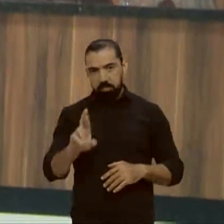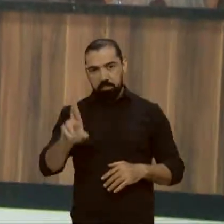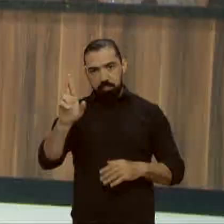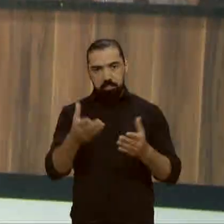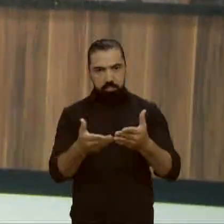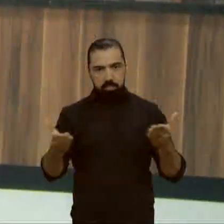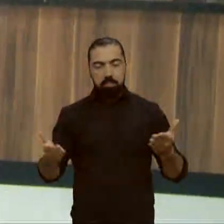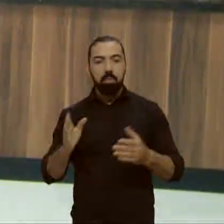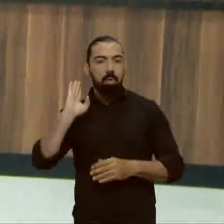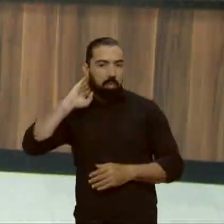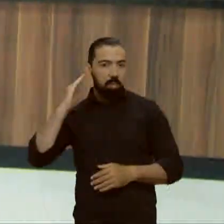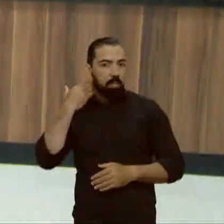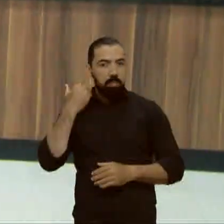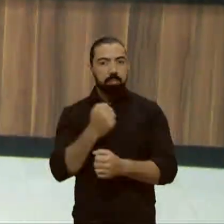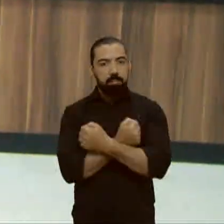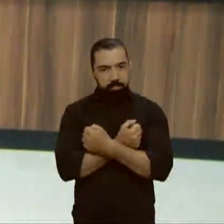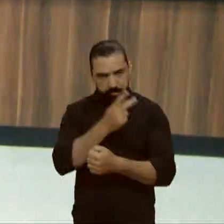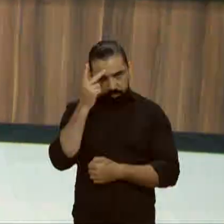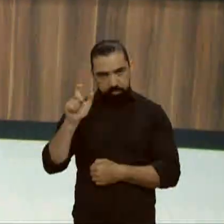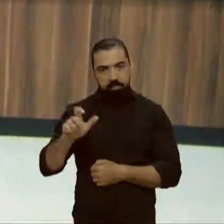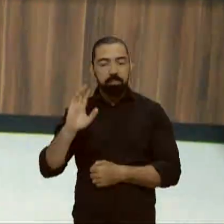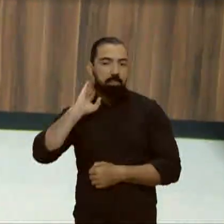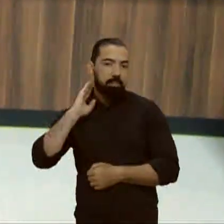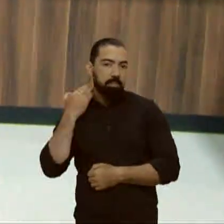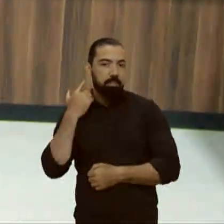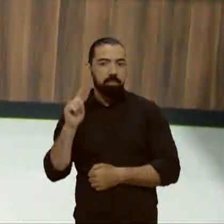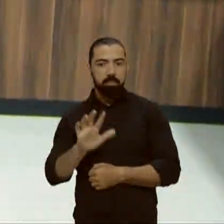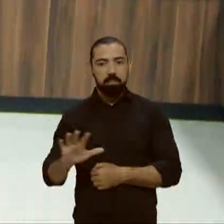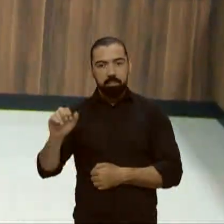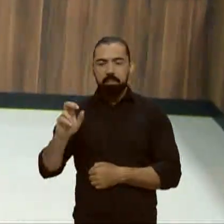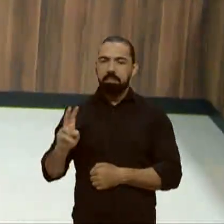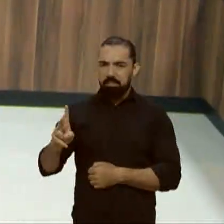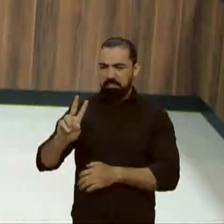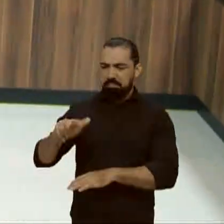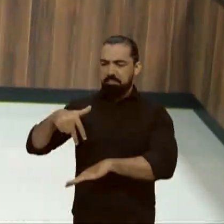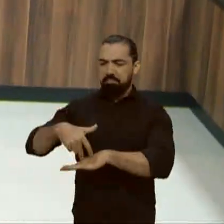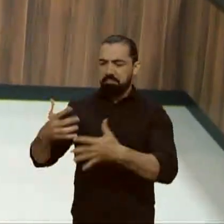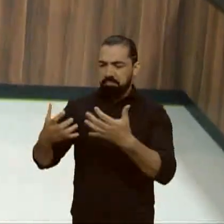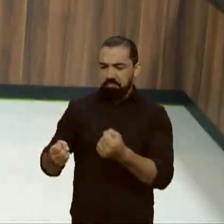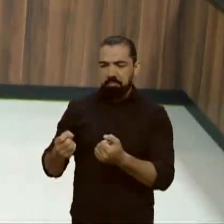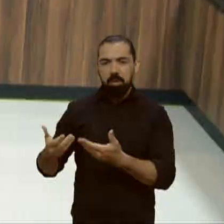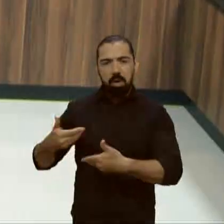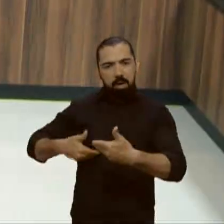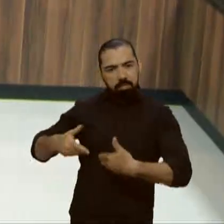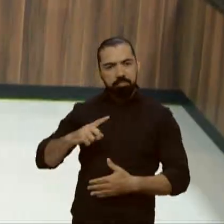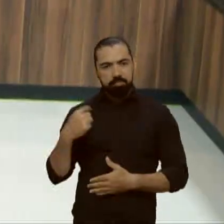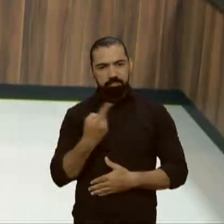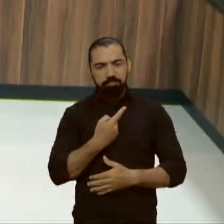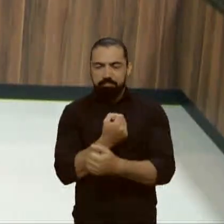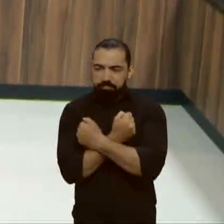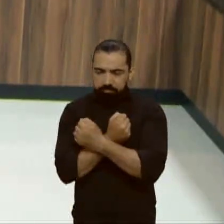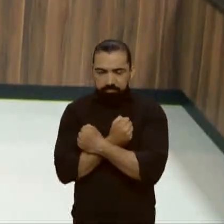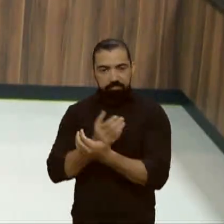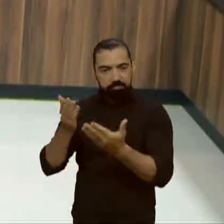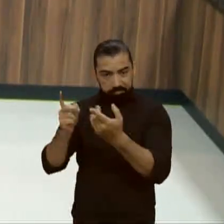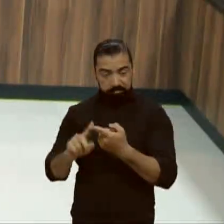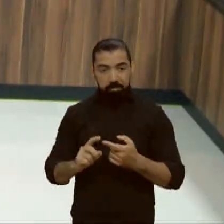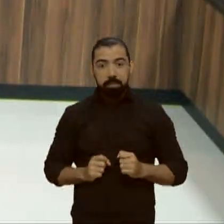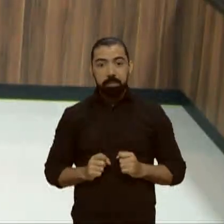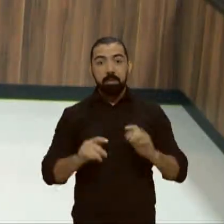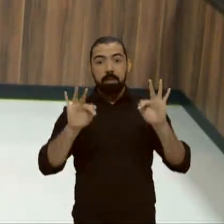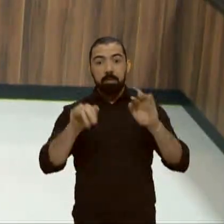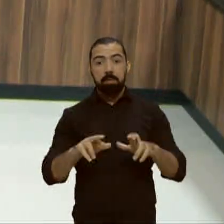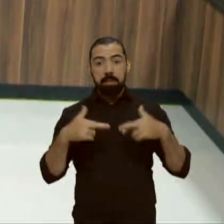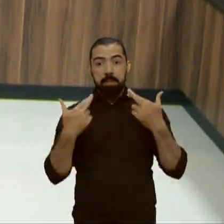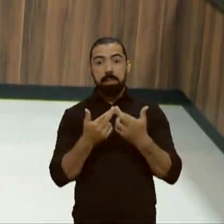ao delegado, levar o nosso abraço também ao delegado geral, que sempre está pronto para poder sempre nos atender também, leve o nosso abraço. E encerramos